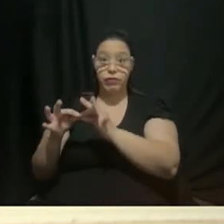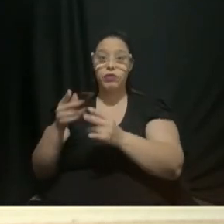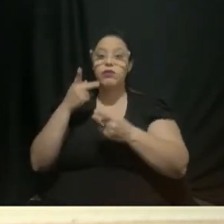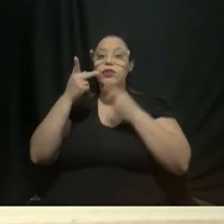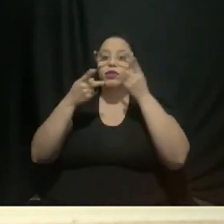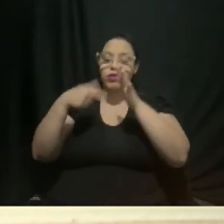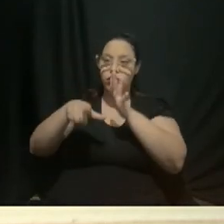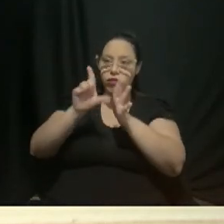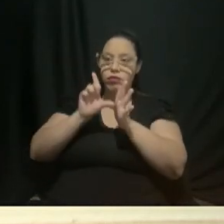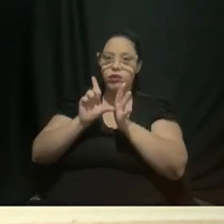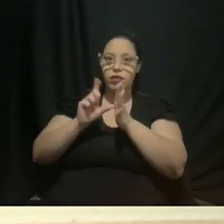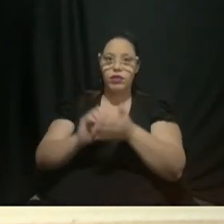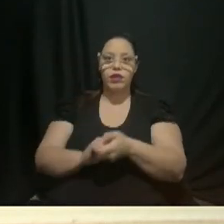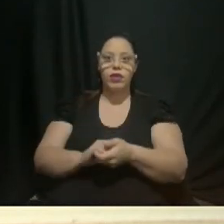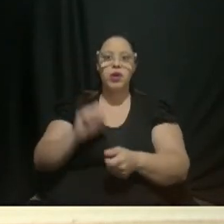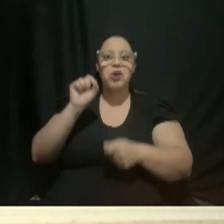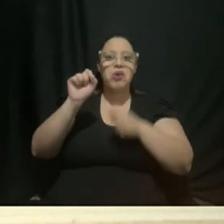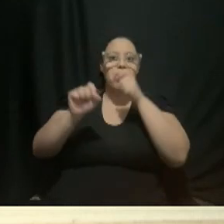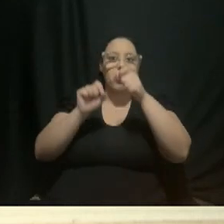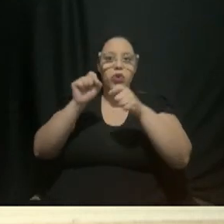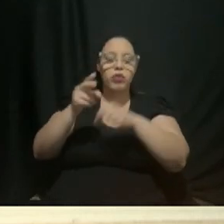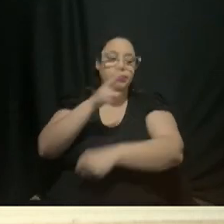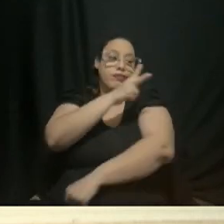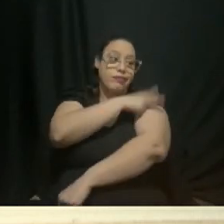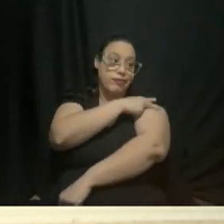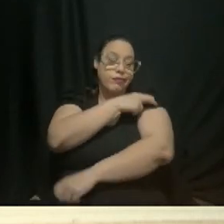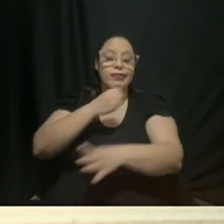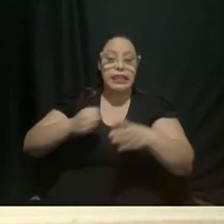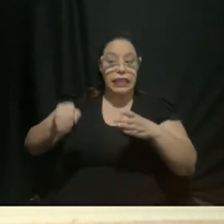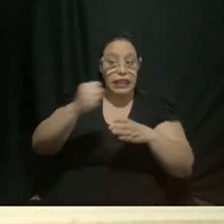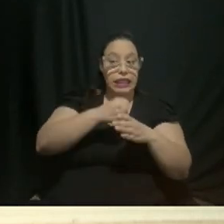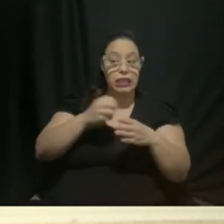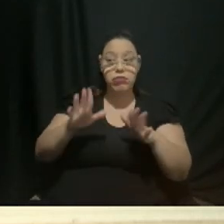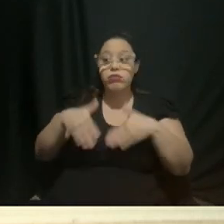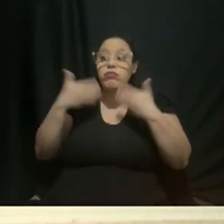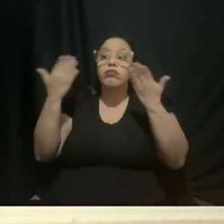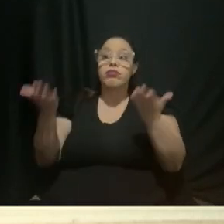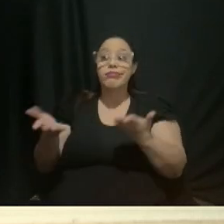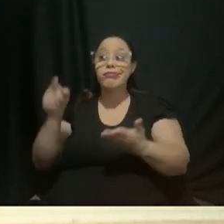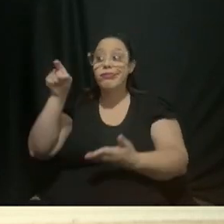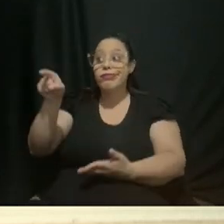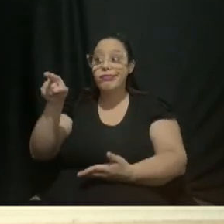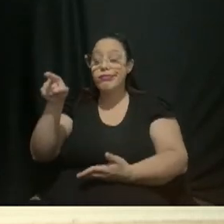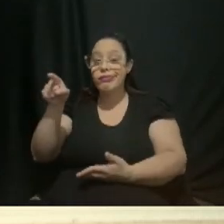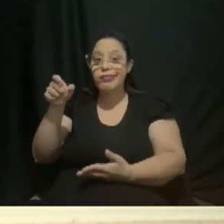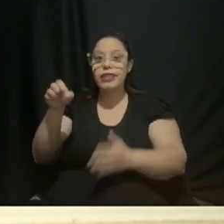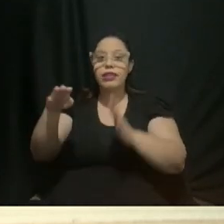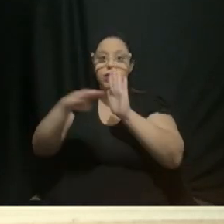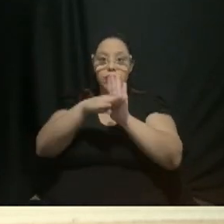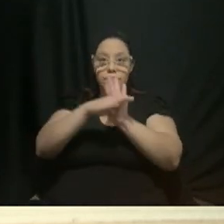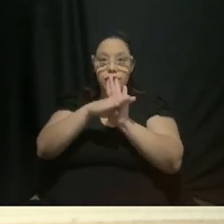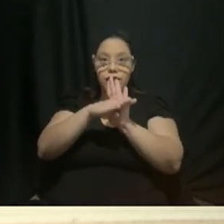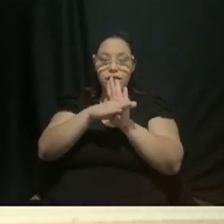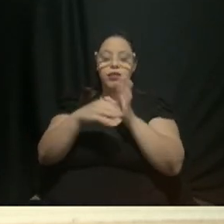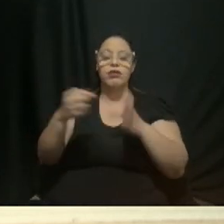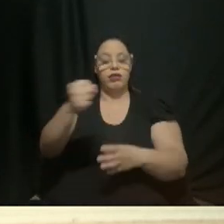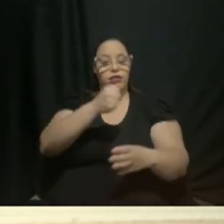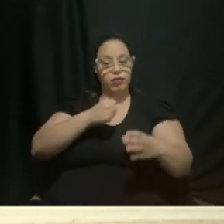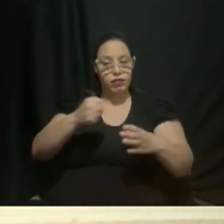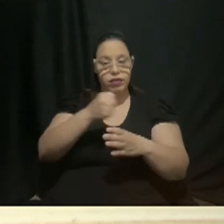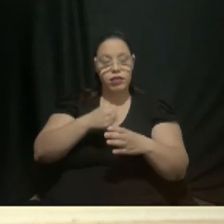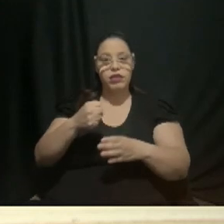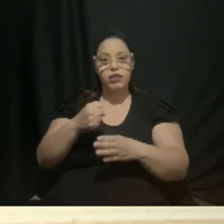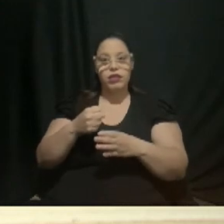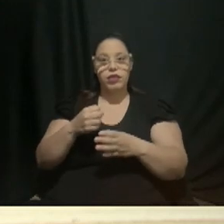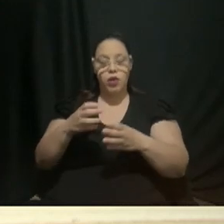que seria do chefe de cozinha se não tivesse a ponta lá, o auxiliar de cozinha? Quando a gente vê um prato bem feito, um